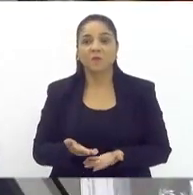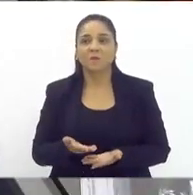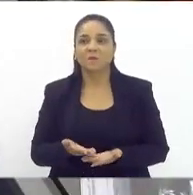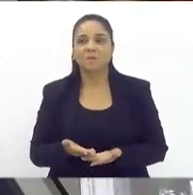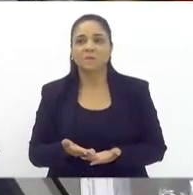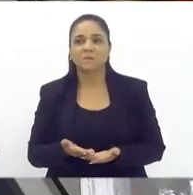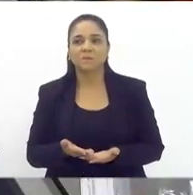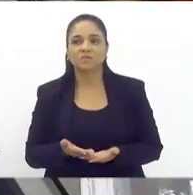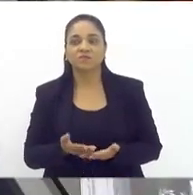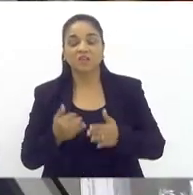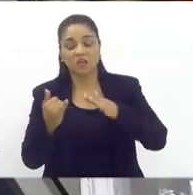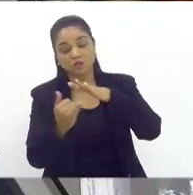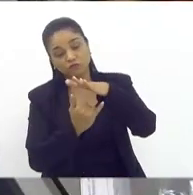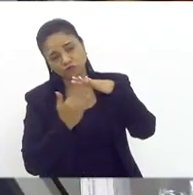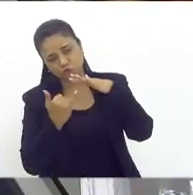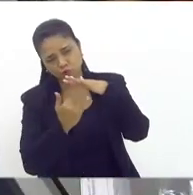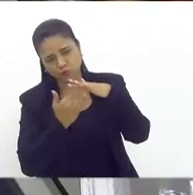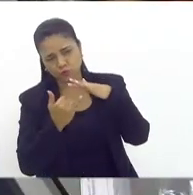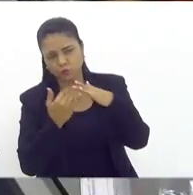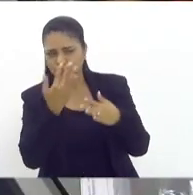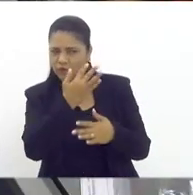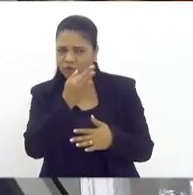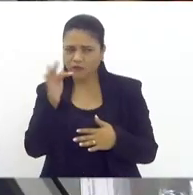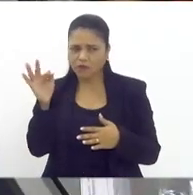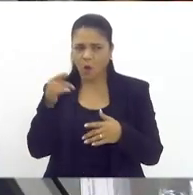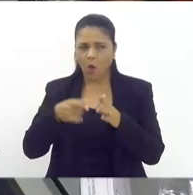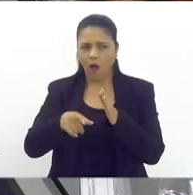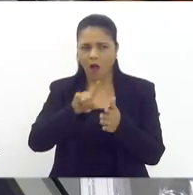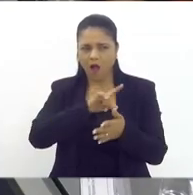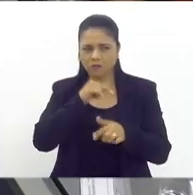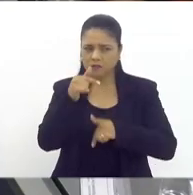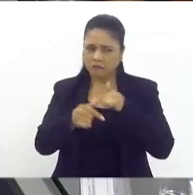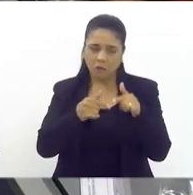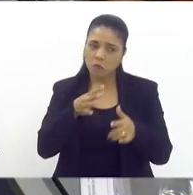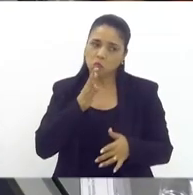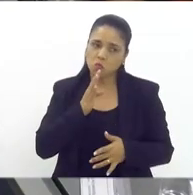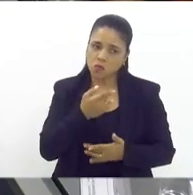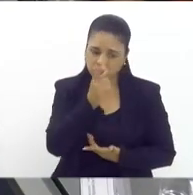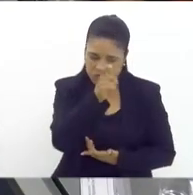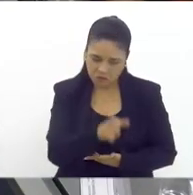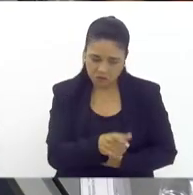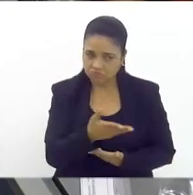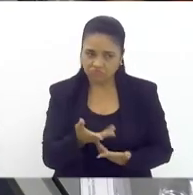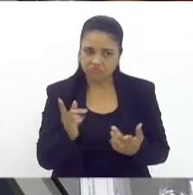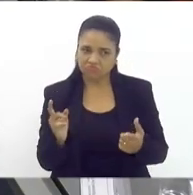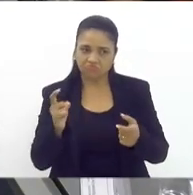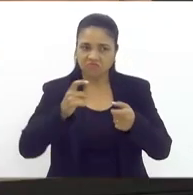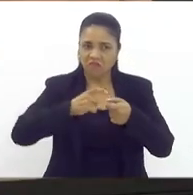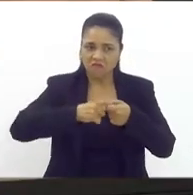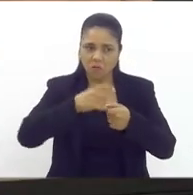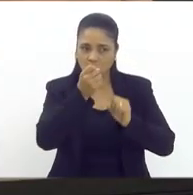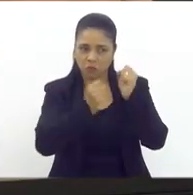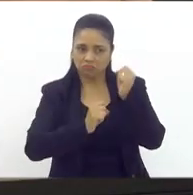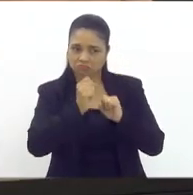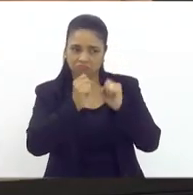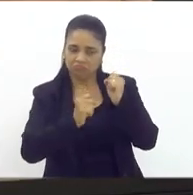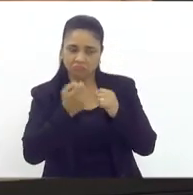um instituto federal antes de trabalhar no estado não tem conhecimento nenhum desses vinculação